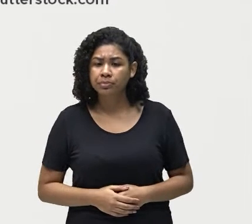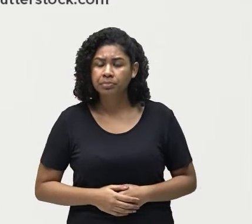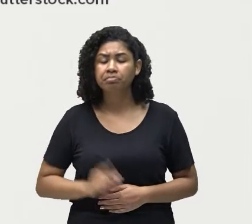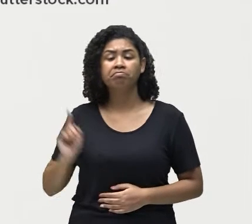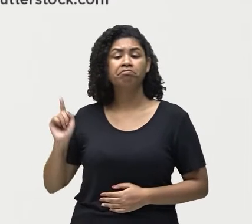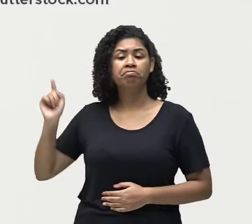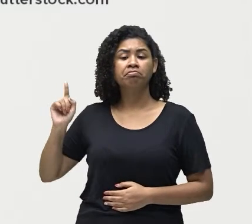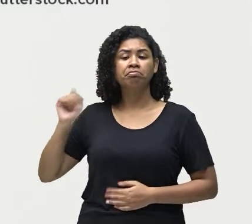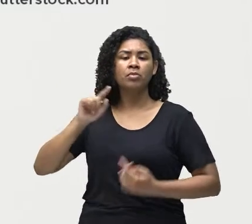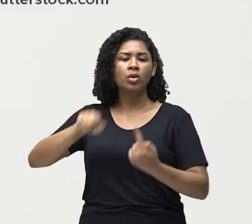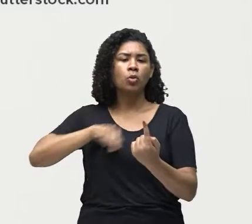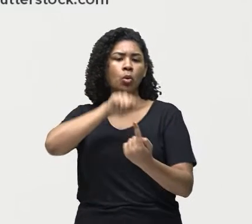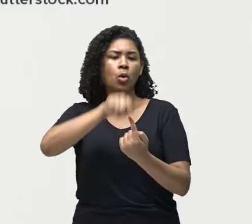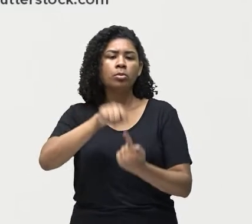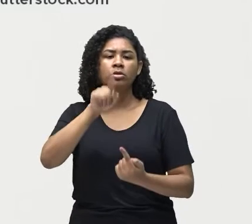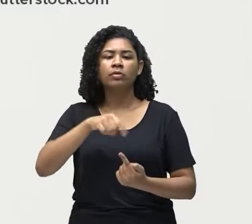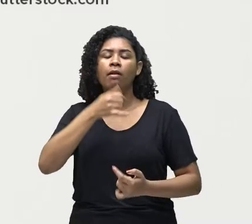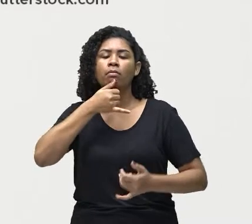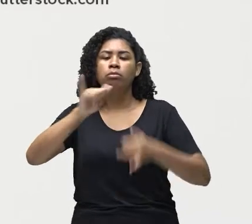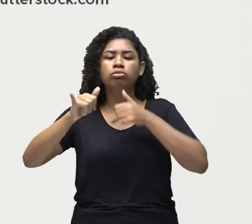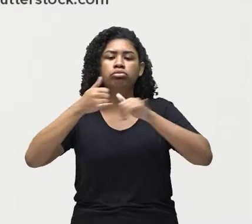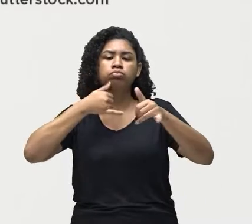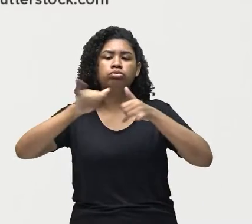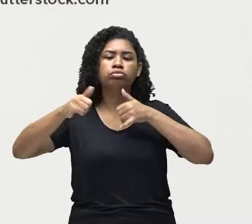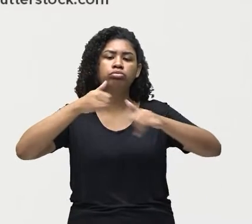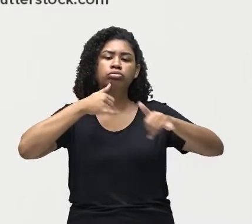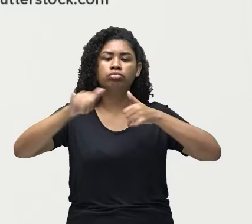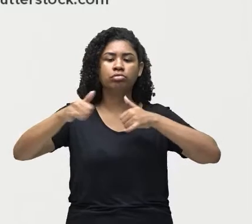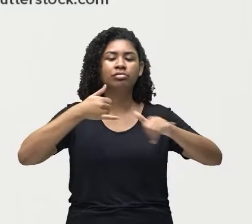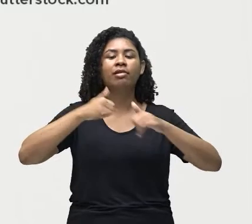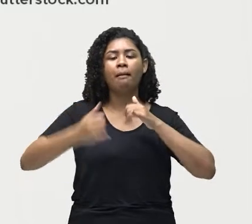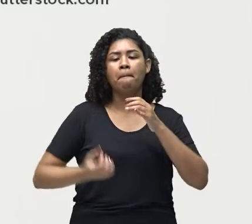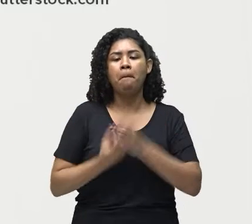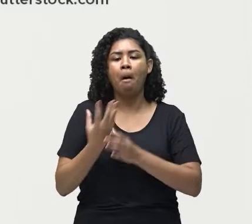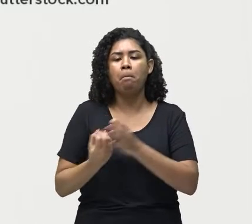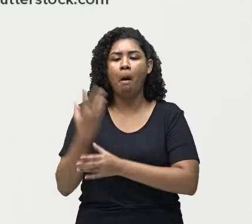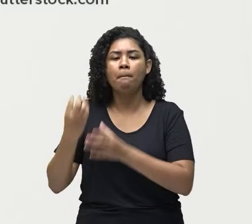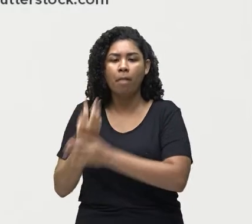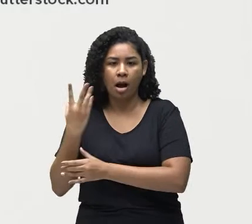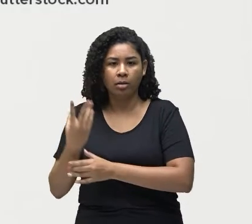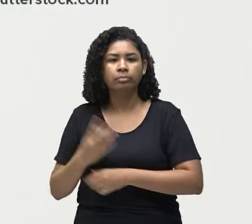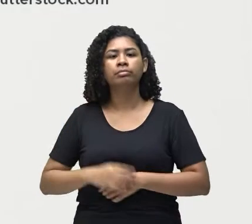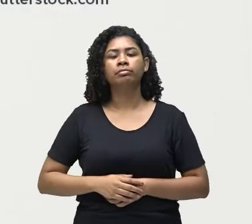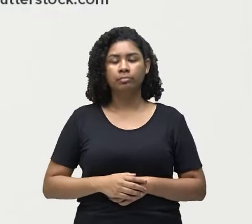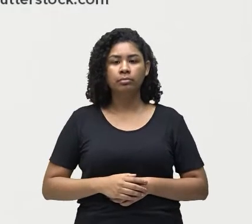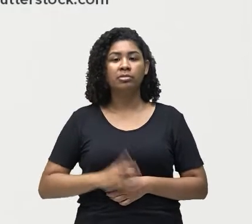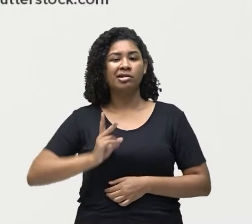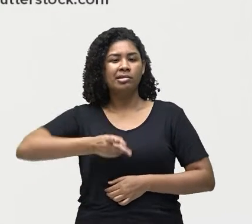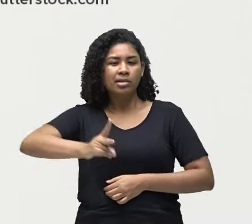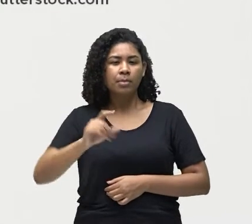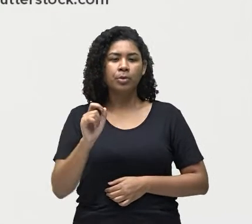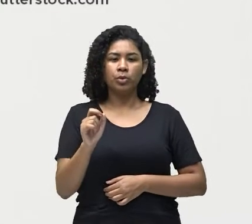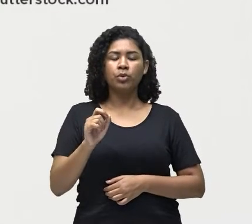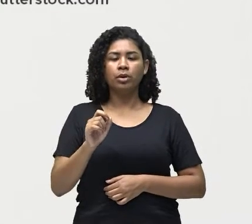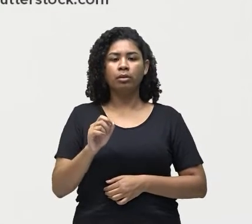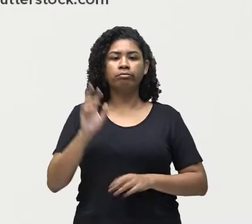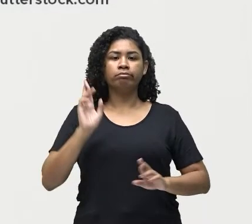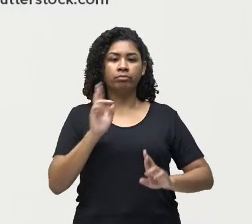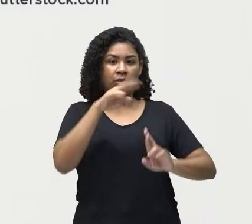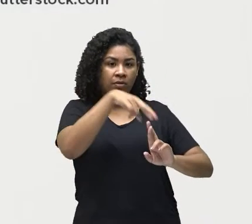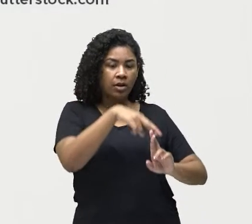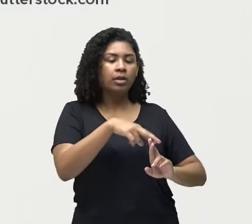Produzir eletricidade, eletricidade com base na energia térmica. Então, a gente vai observar